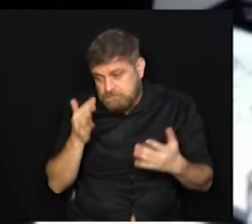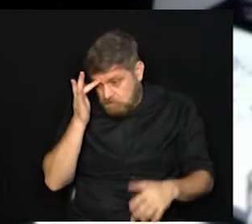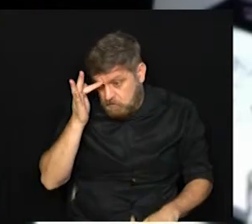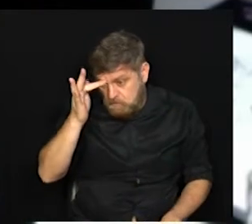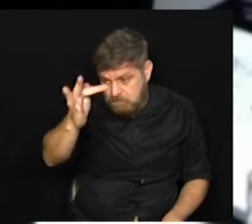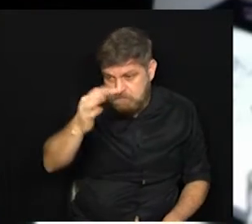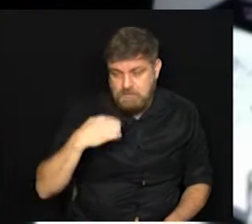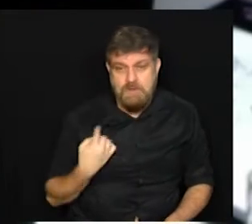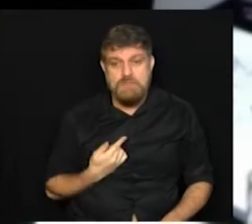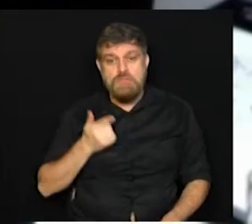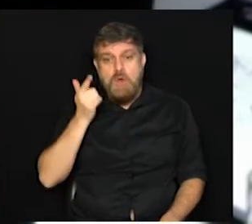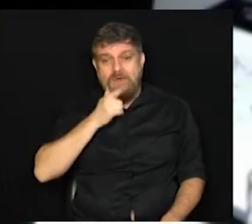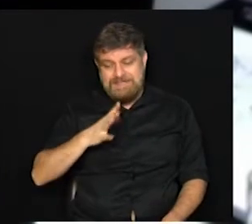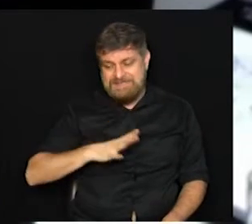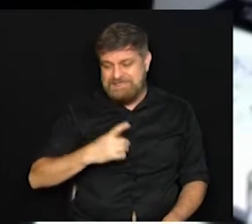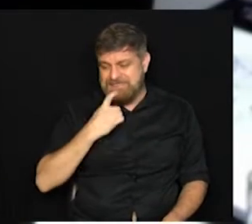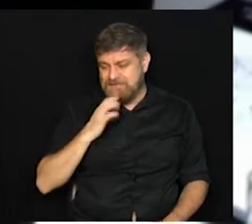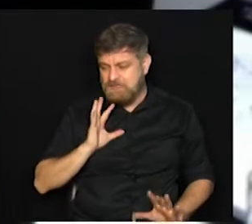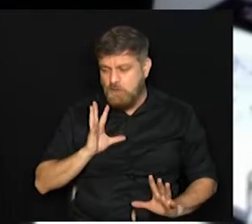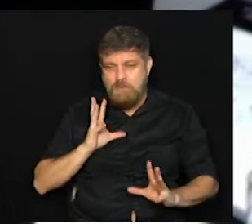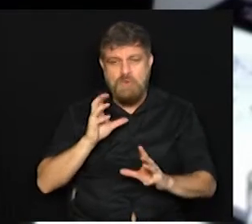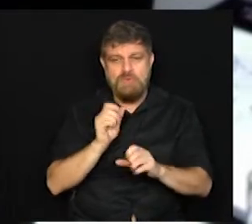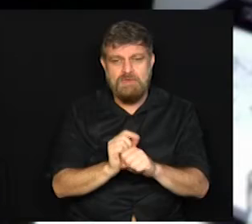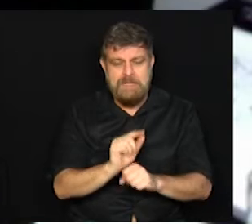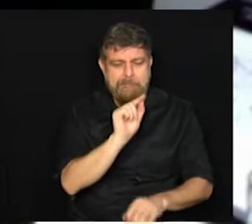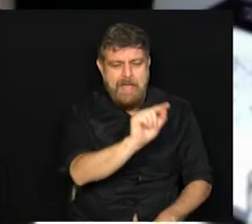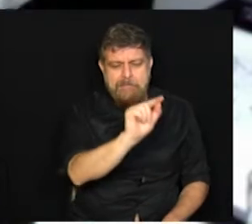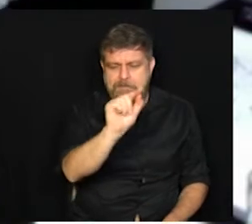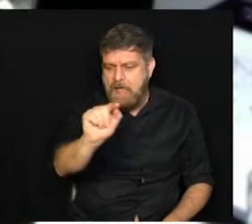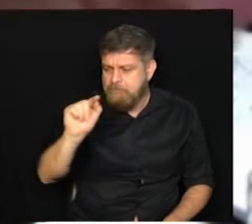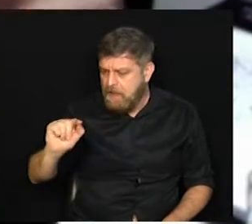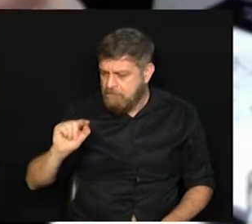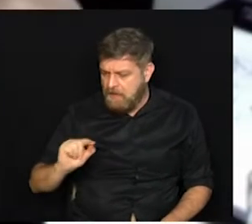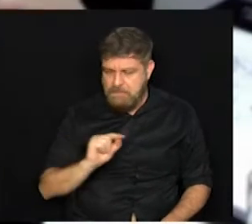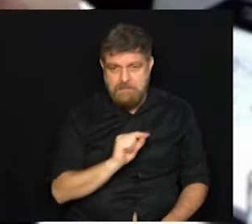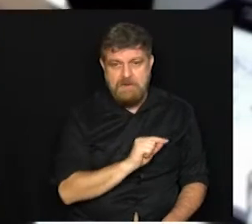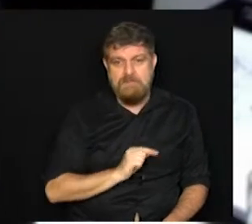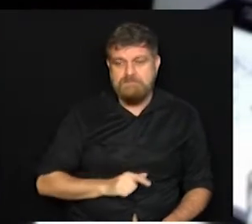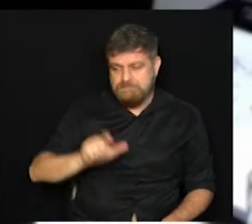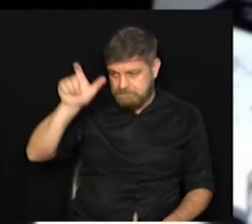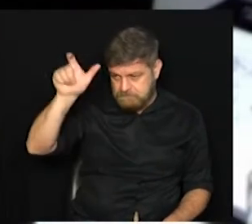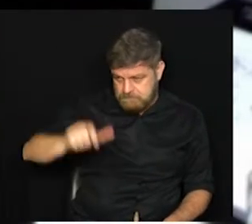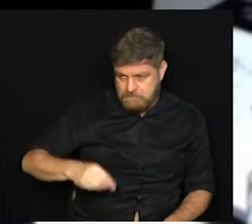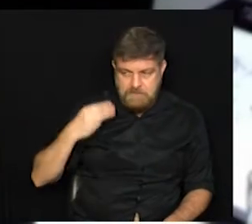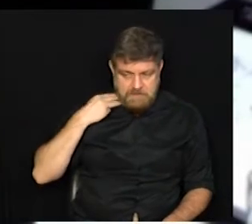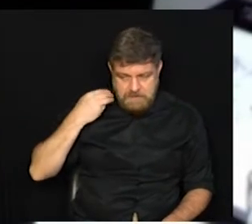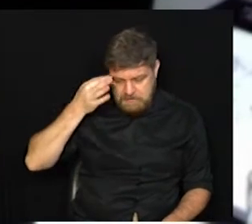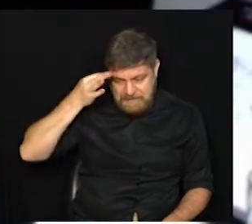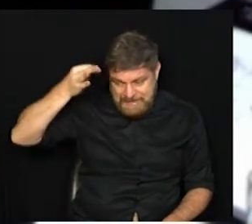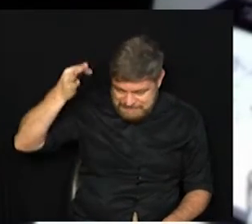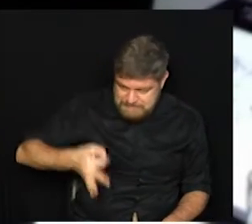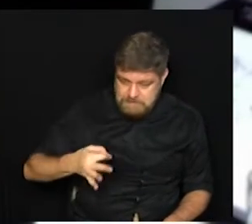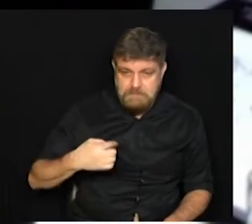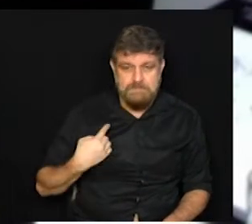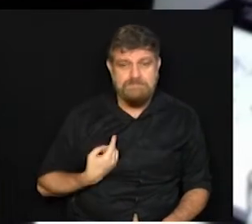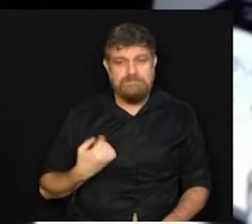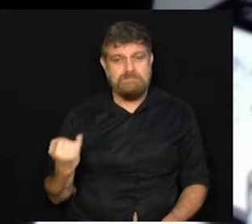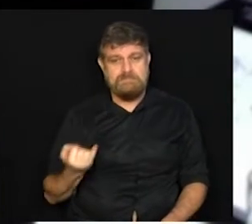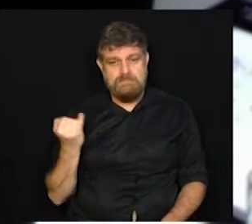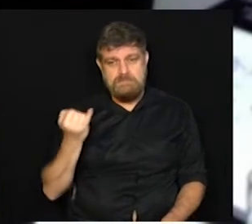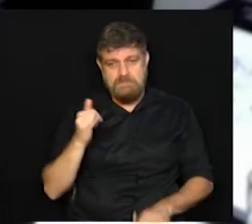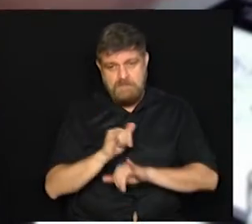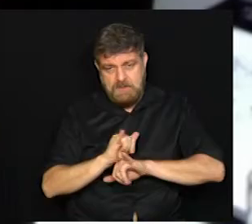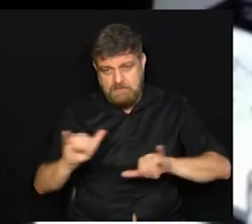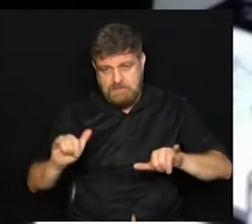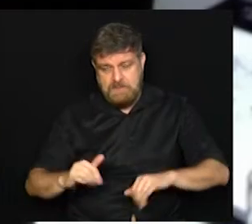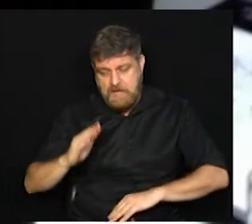possa fazer em toda a cidade. Eu acho que essa equidade, você tem toda a razão, mas é importante dizer, né? O nosso governo,